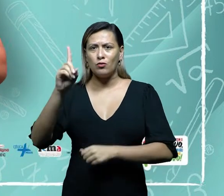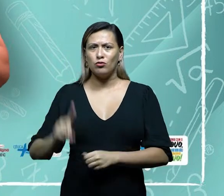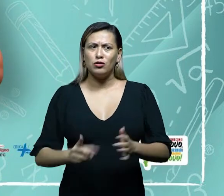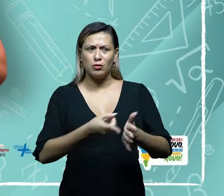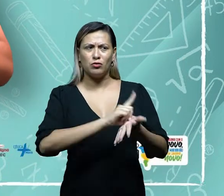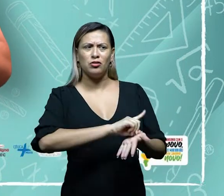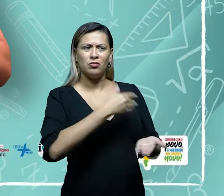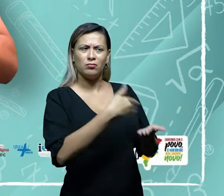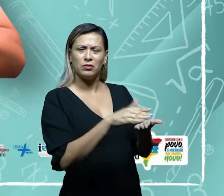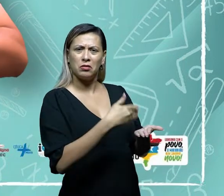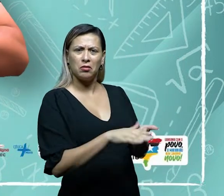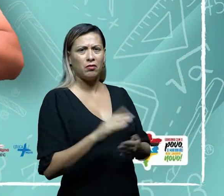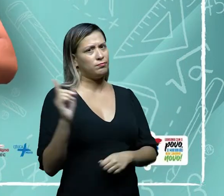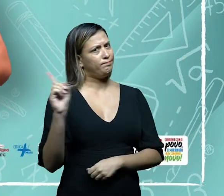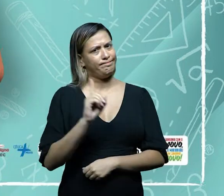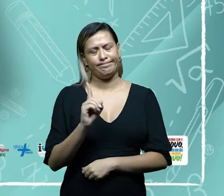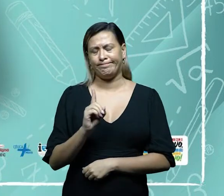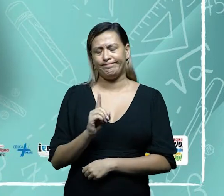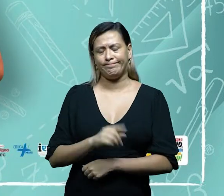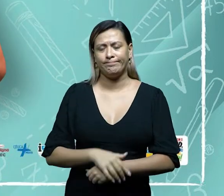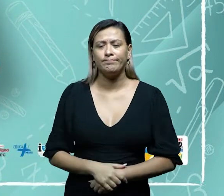acontecer, né? Então,